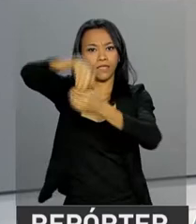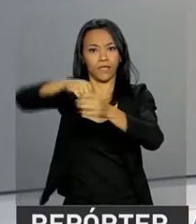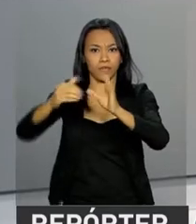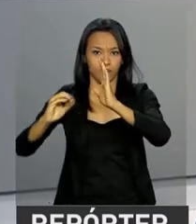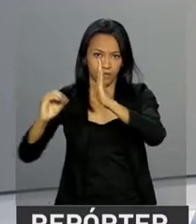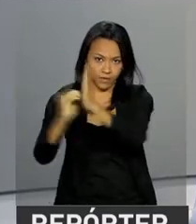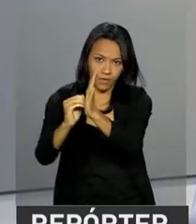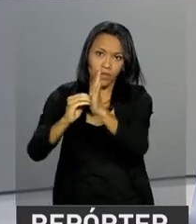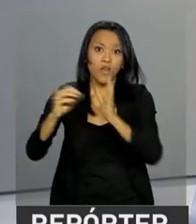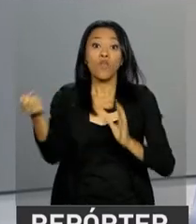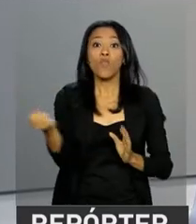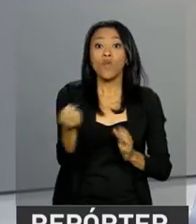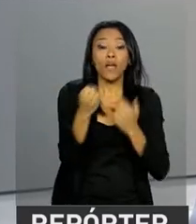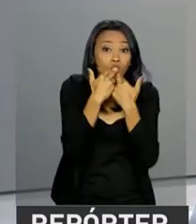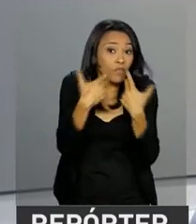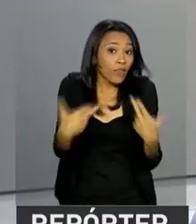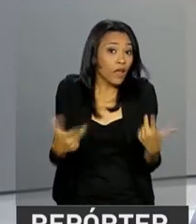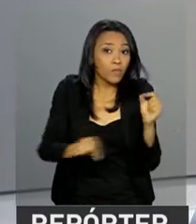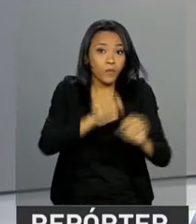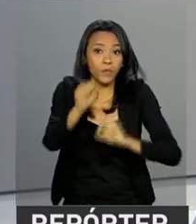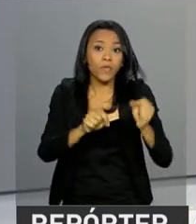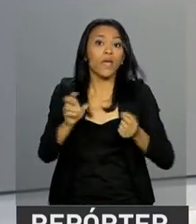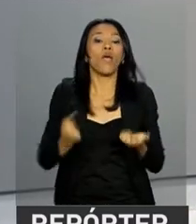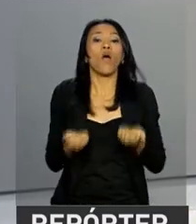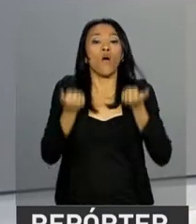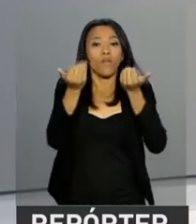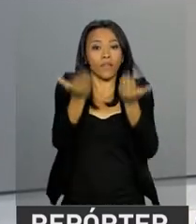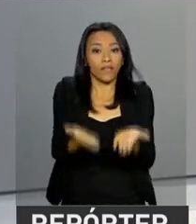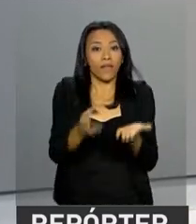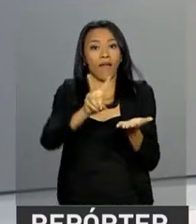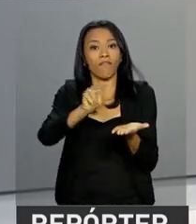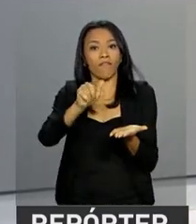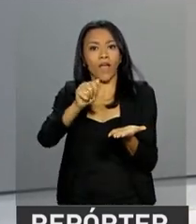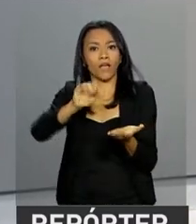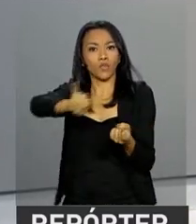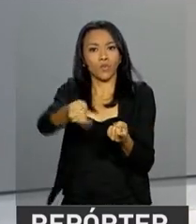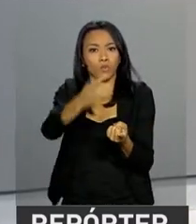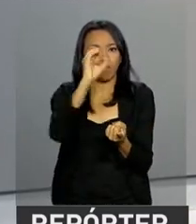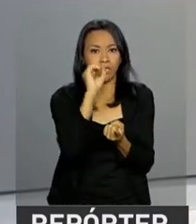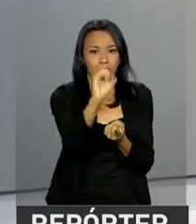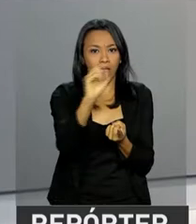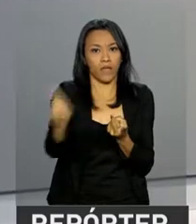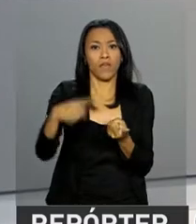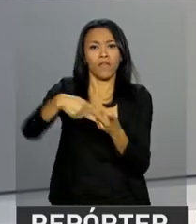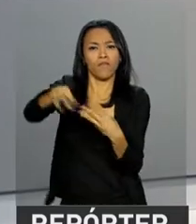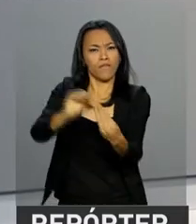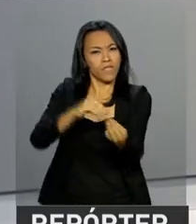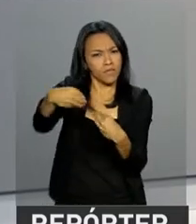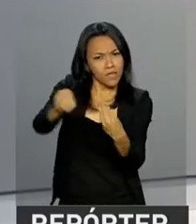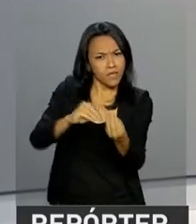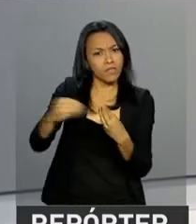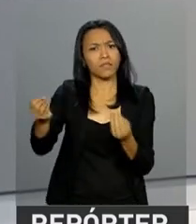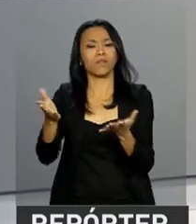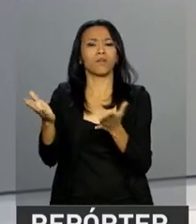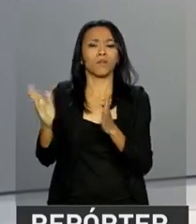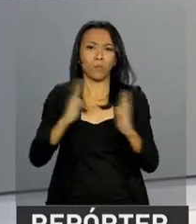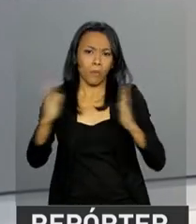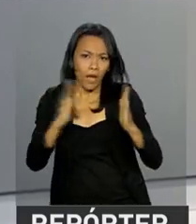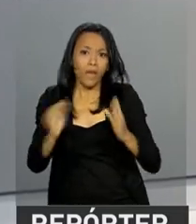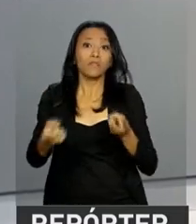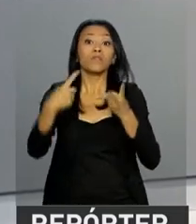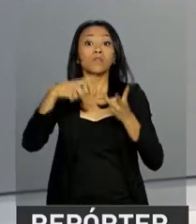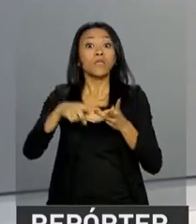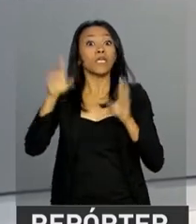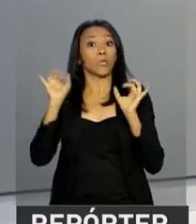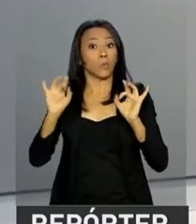entre as novidades do novo fies estão a oferta de vagas a juro zero flexibilização no prazo de carência e mais atenção à qualidade dos